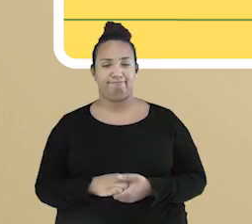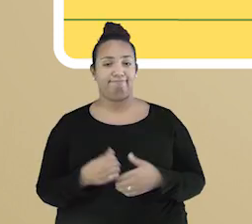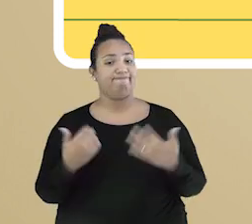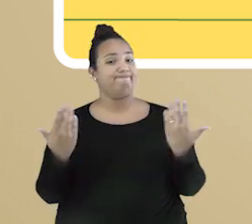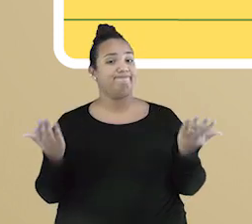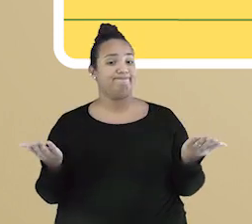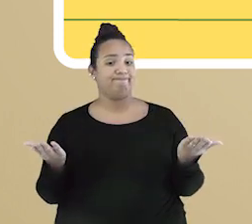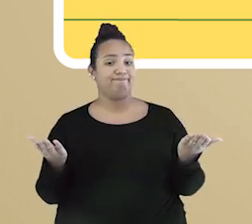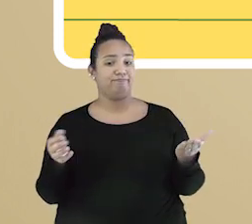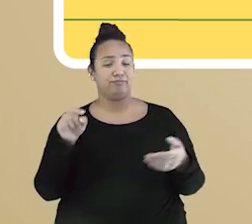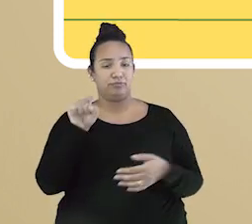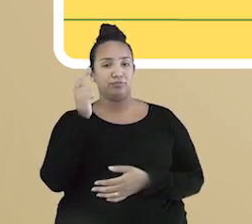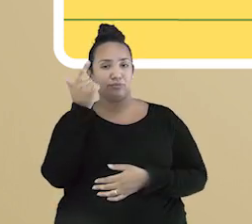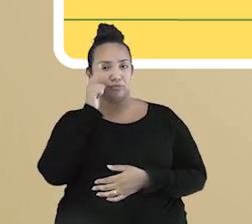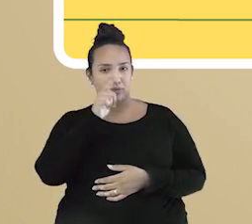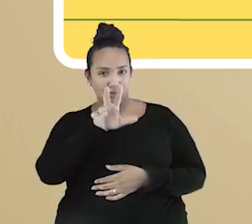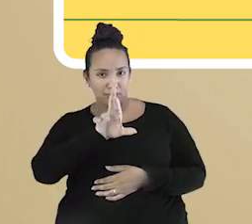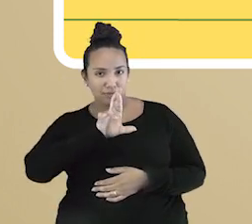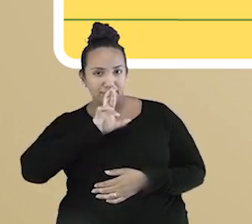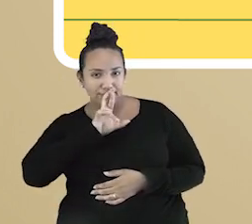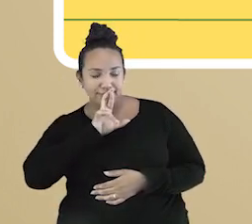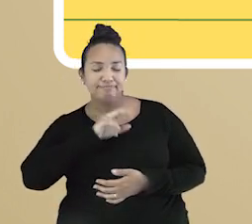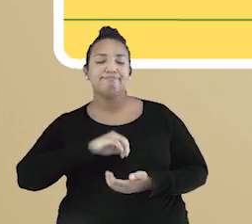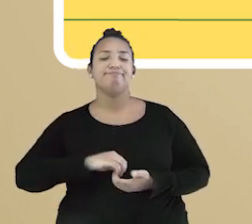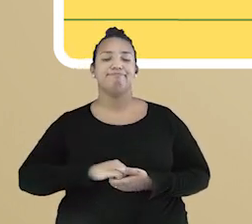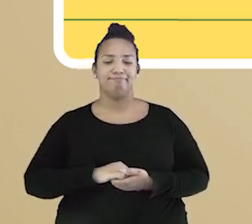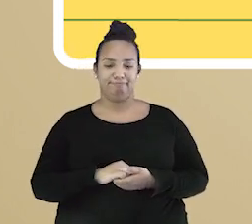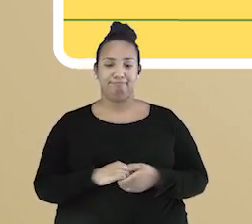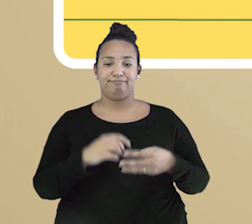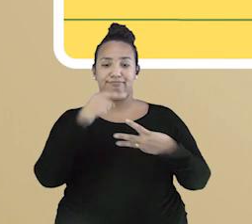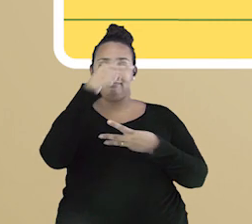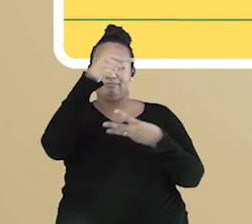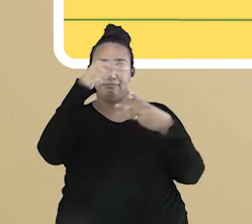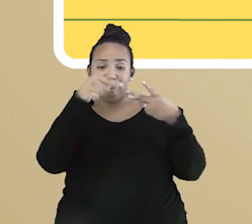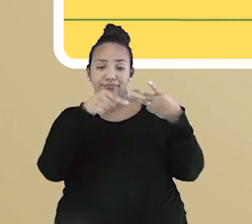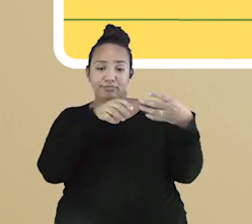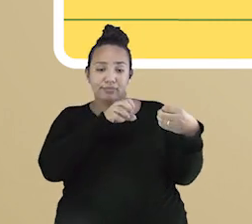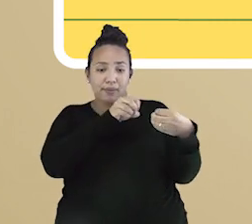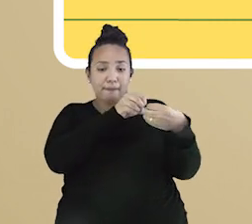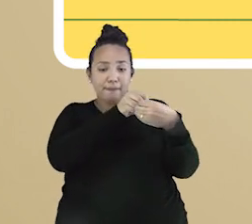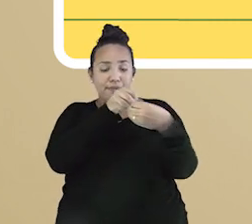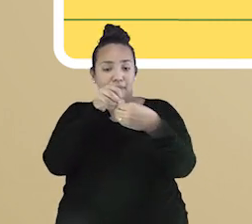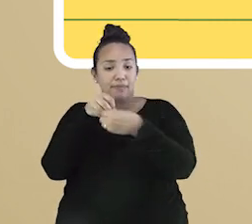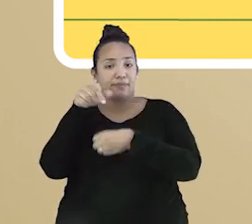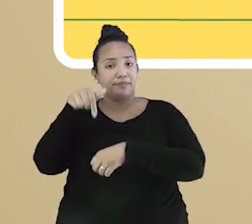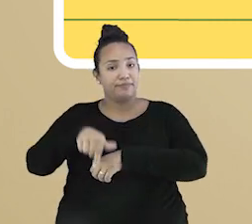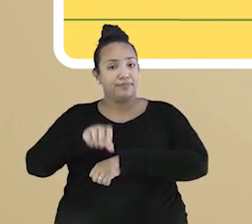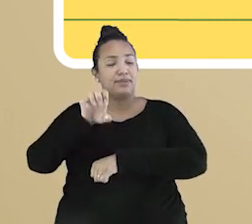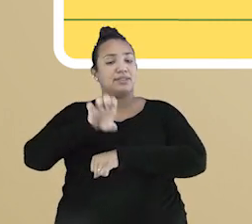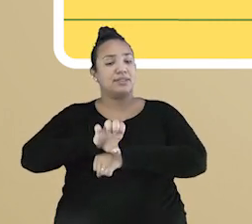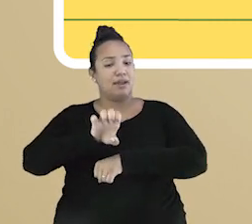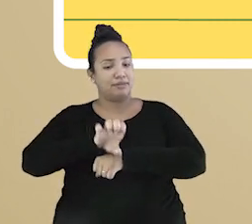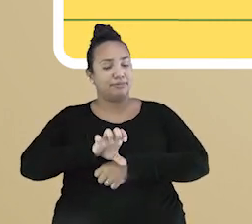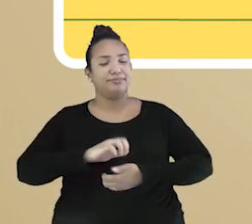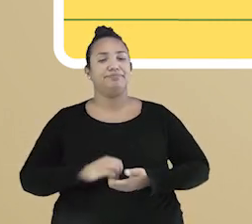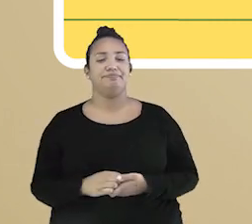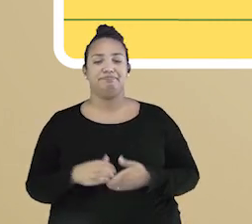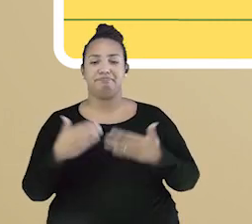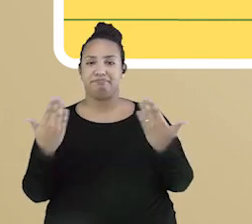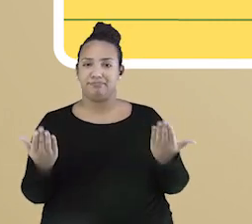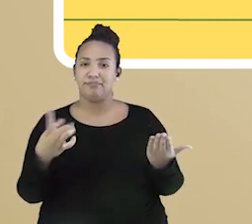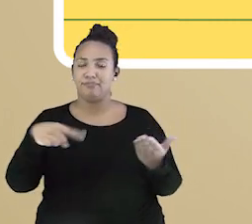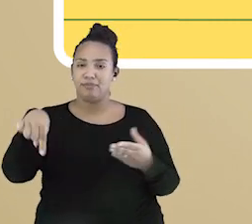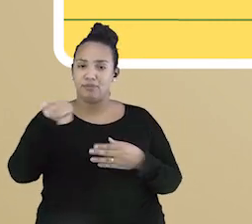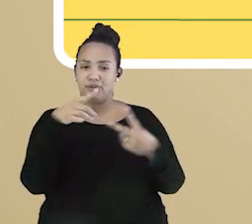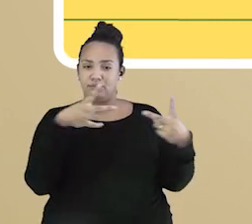E aí? Quem conseguiu responder? Eles fazem divisa com o nosso estado. Então, a gente percebe